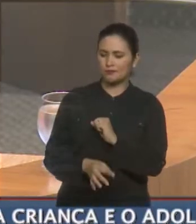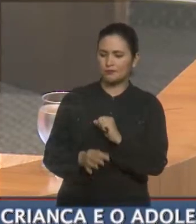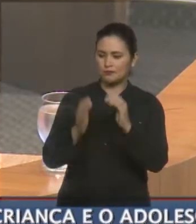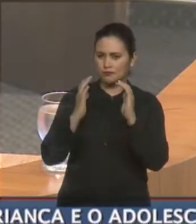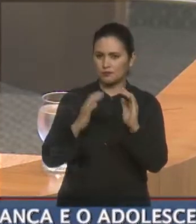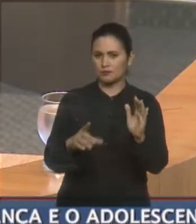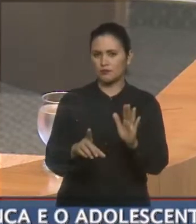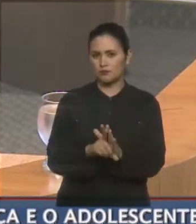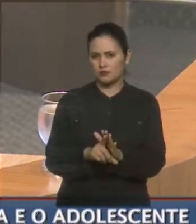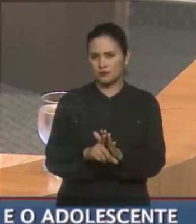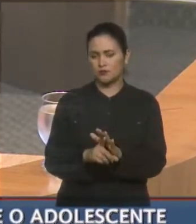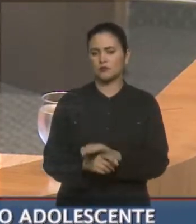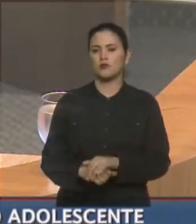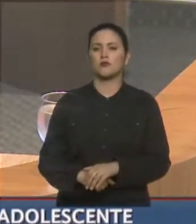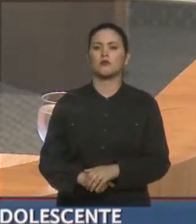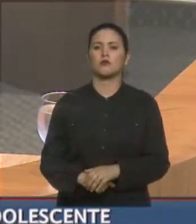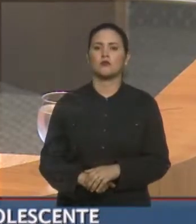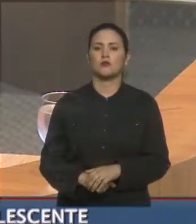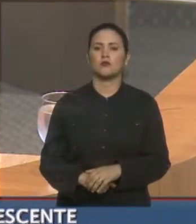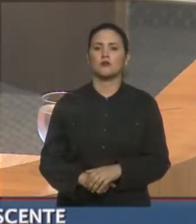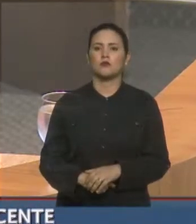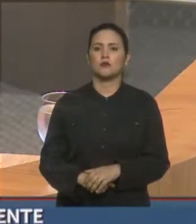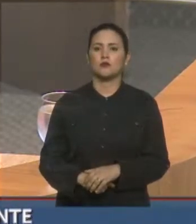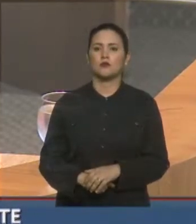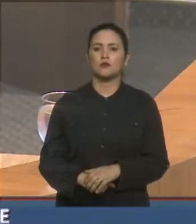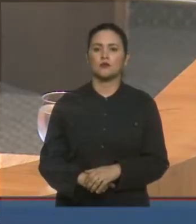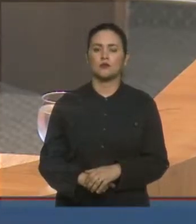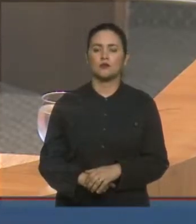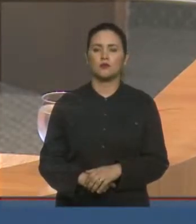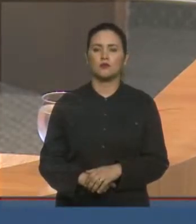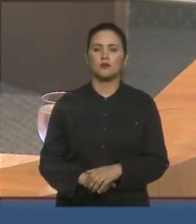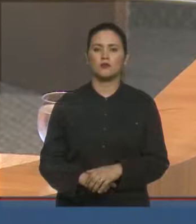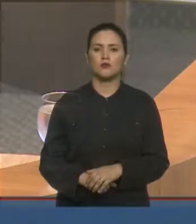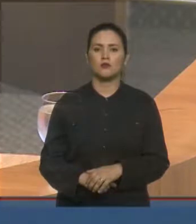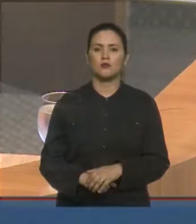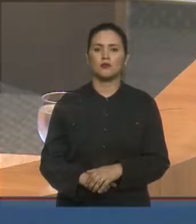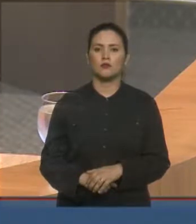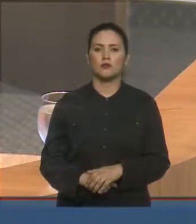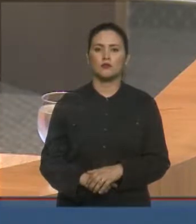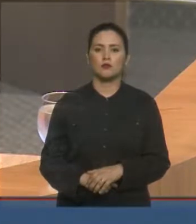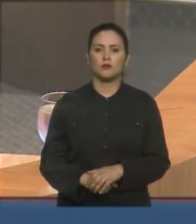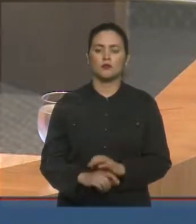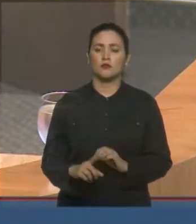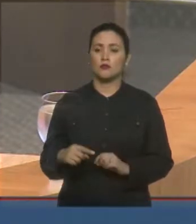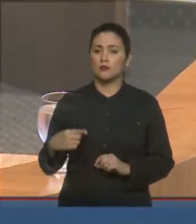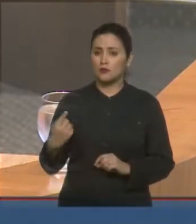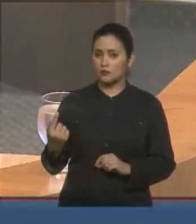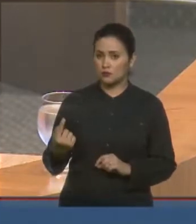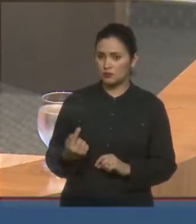E aí não cabe a nós nenhuma forma, cabe a nós todas as formas de combater